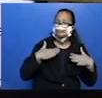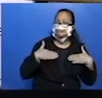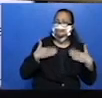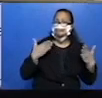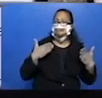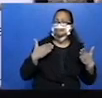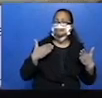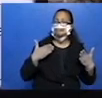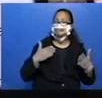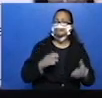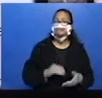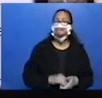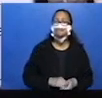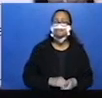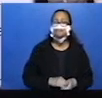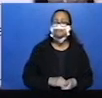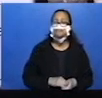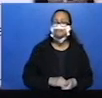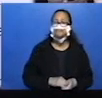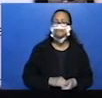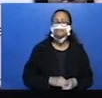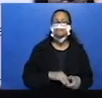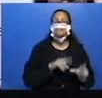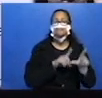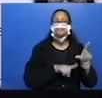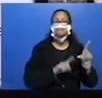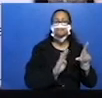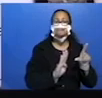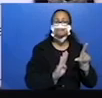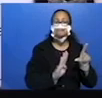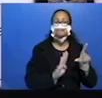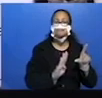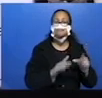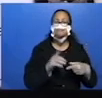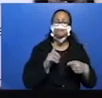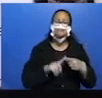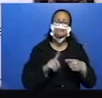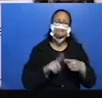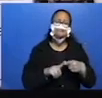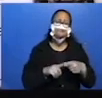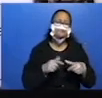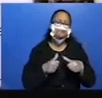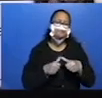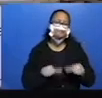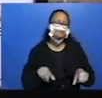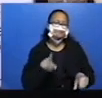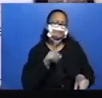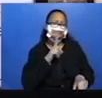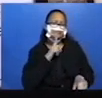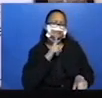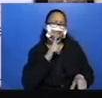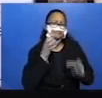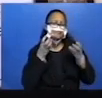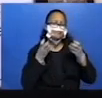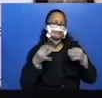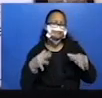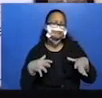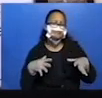ela ficou muda de espanto. E na letra B? Por que ela ficou muda?